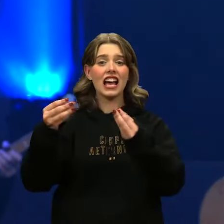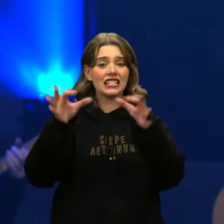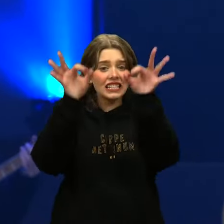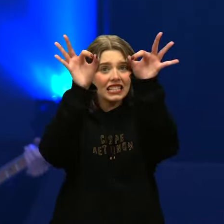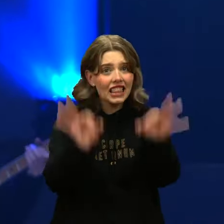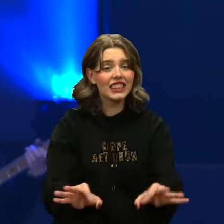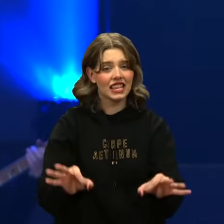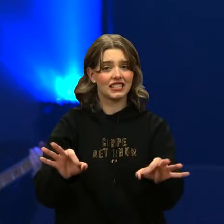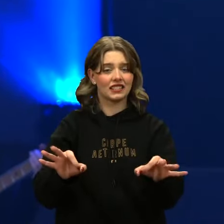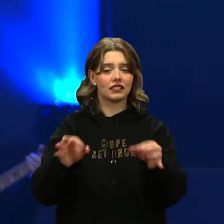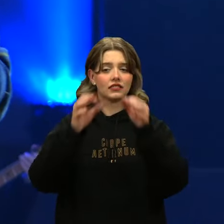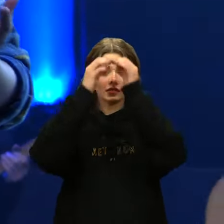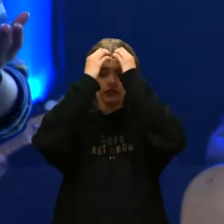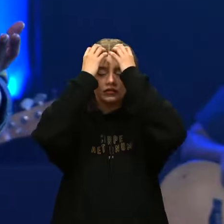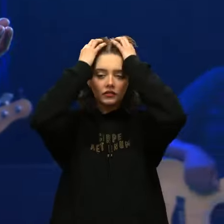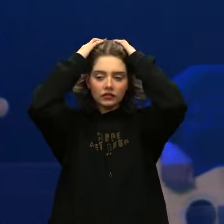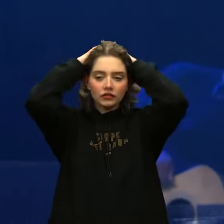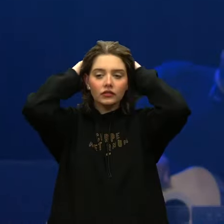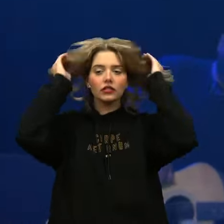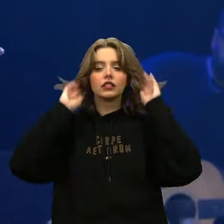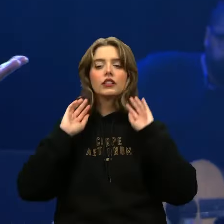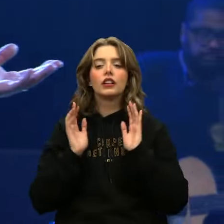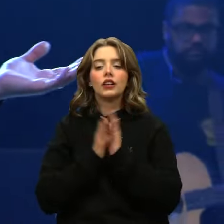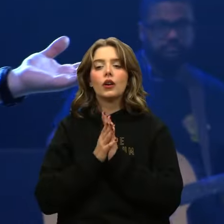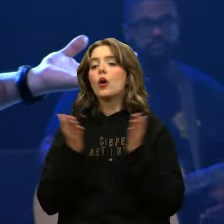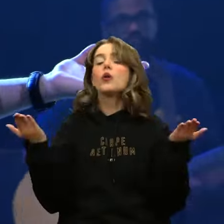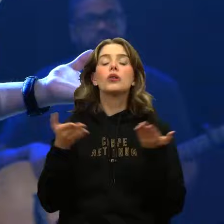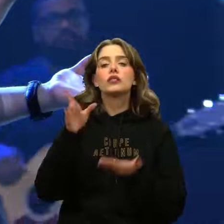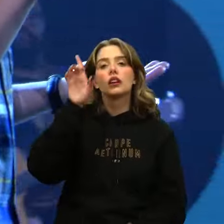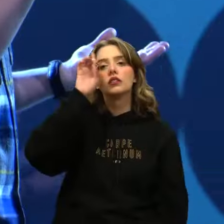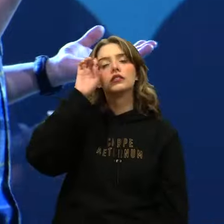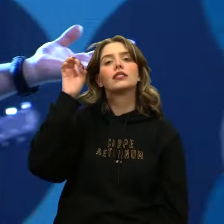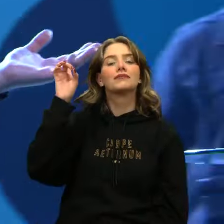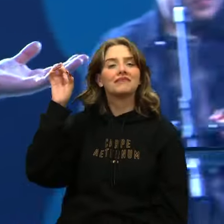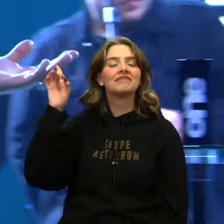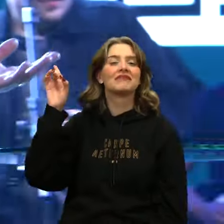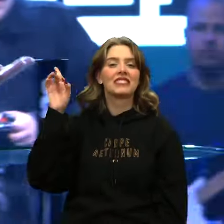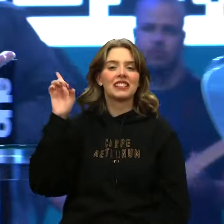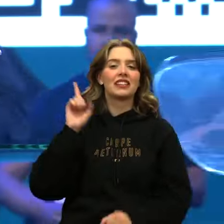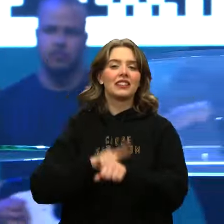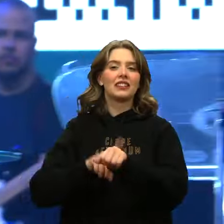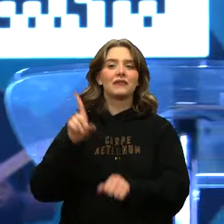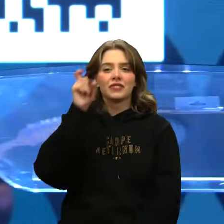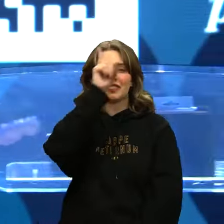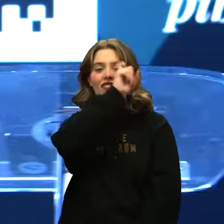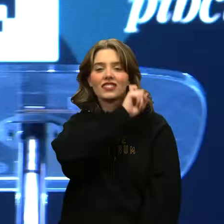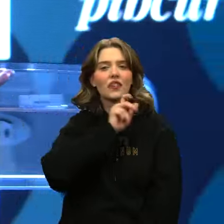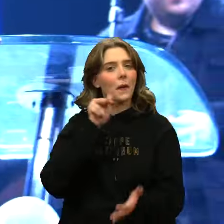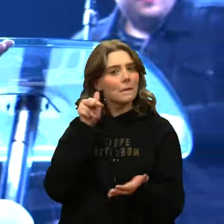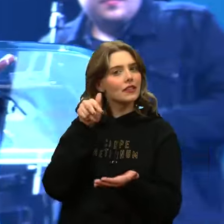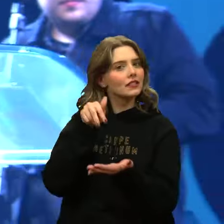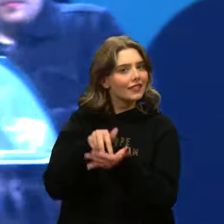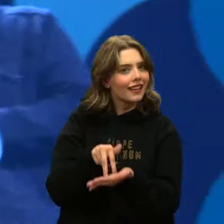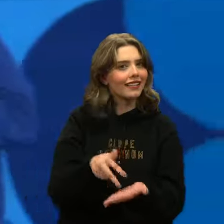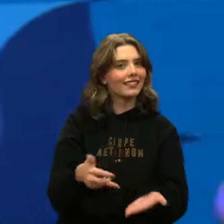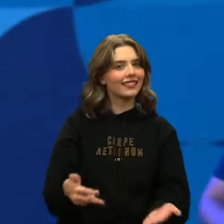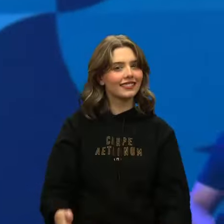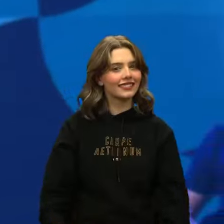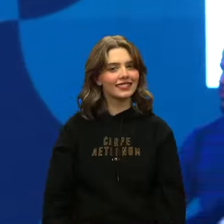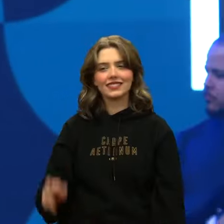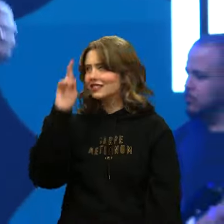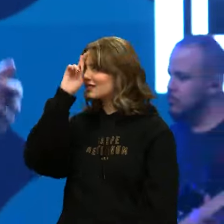incertezas. Hoje é o dia em que, mesmo com os tremores, você vai pisar em terra firme. Se o Senhor está falando